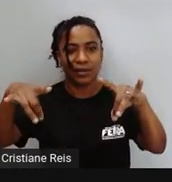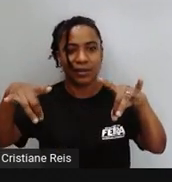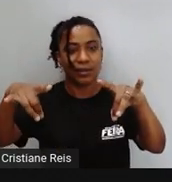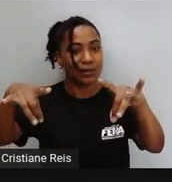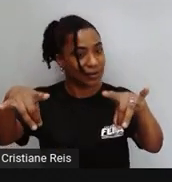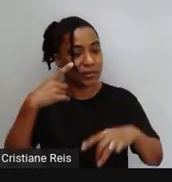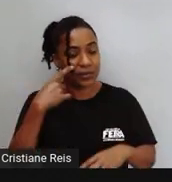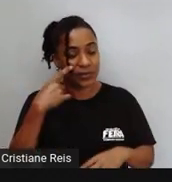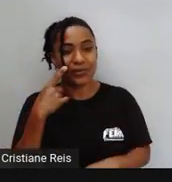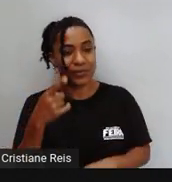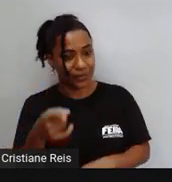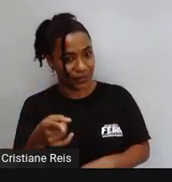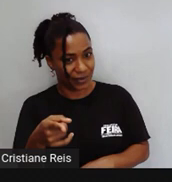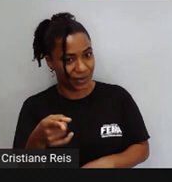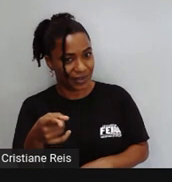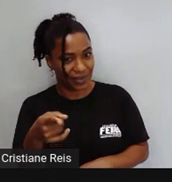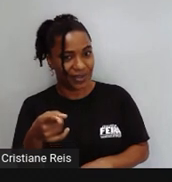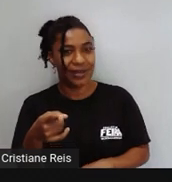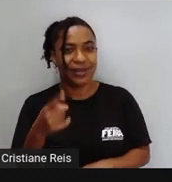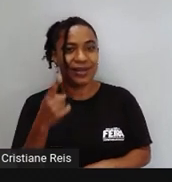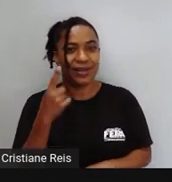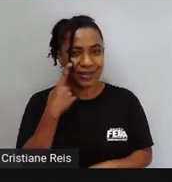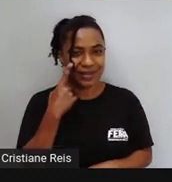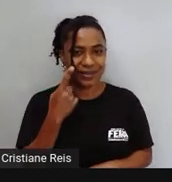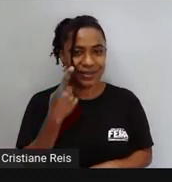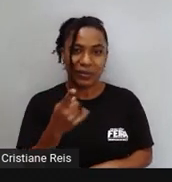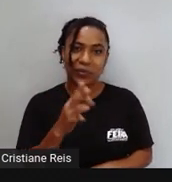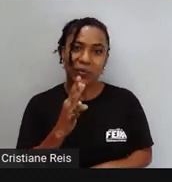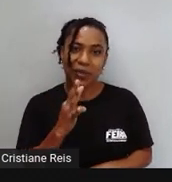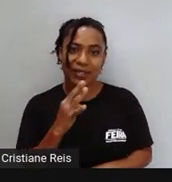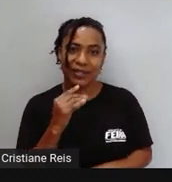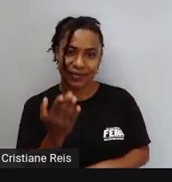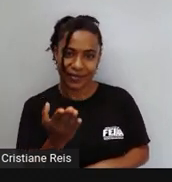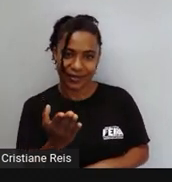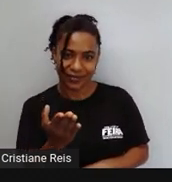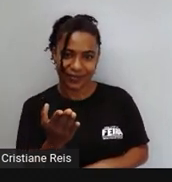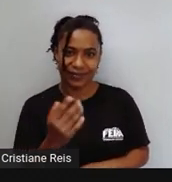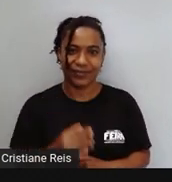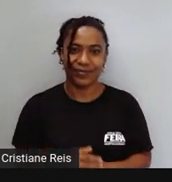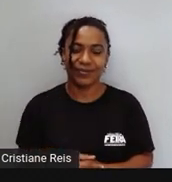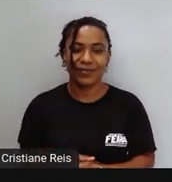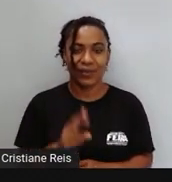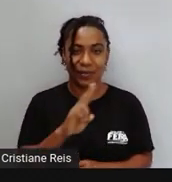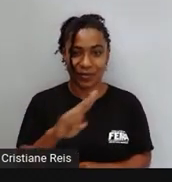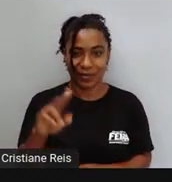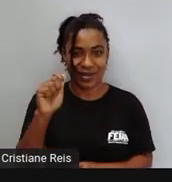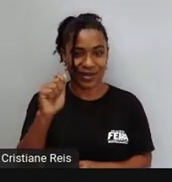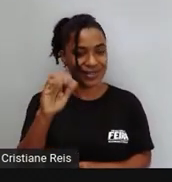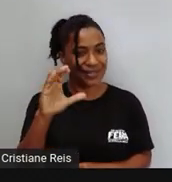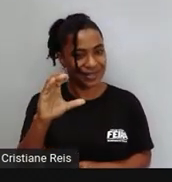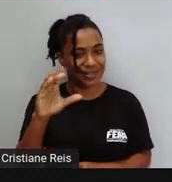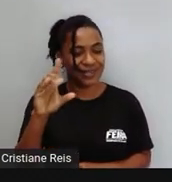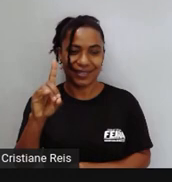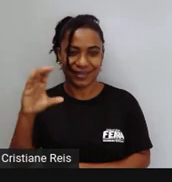de nome AC/DC. Ok? Let's go!